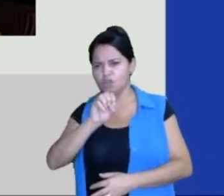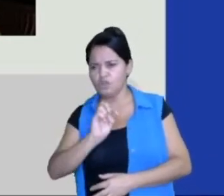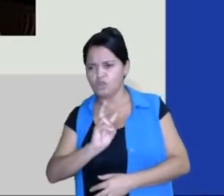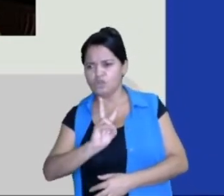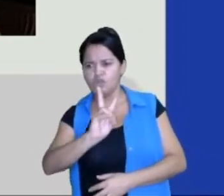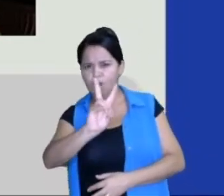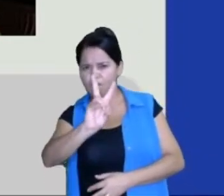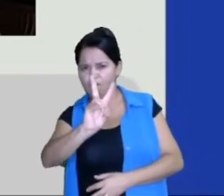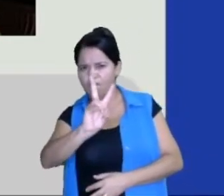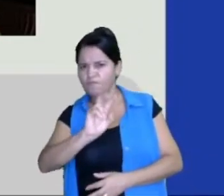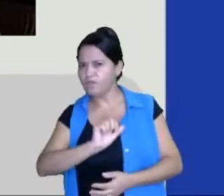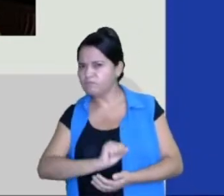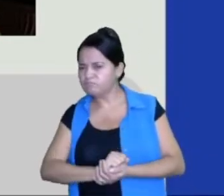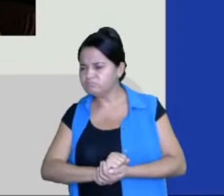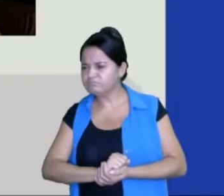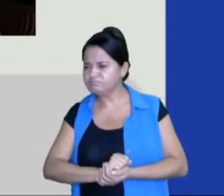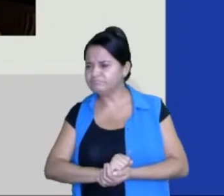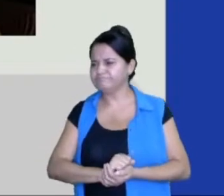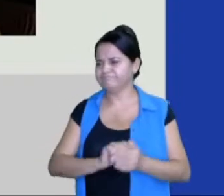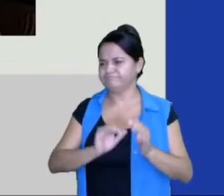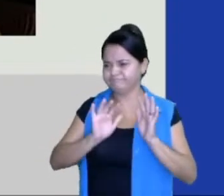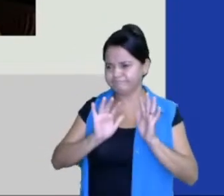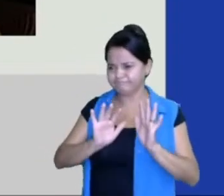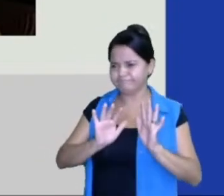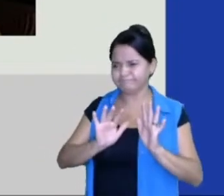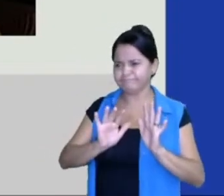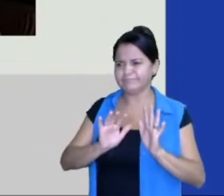falo czar, esse